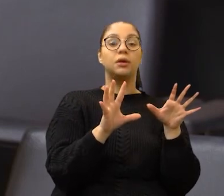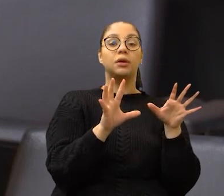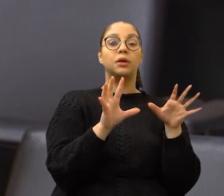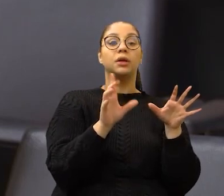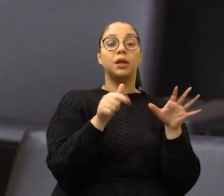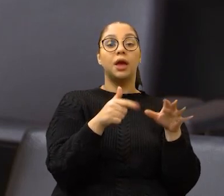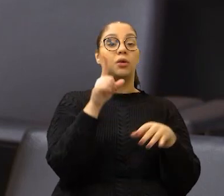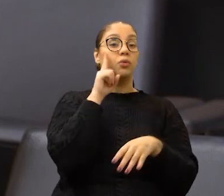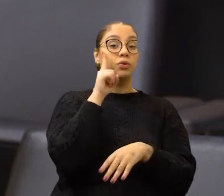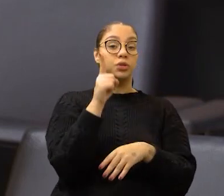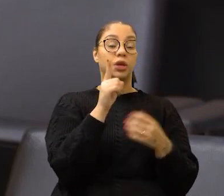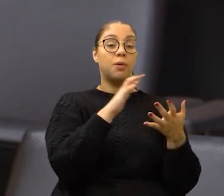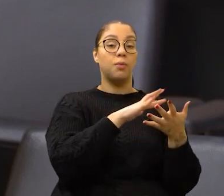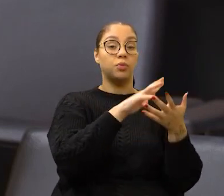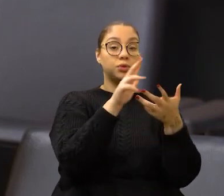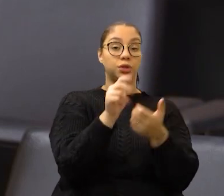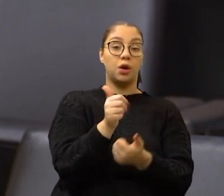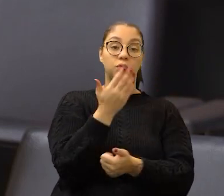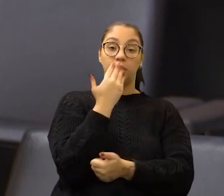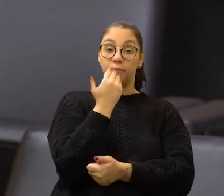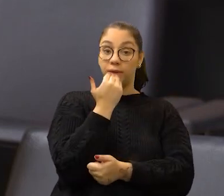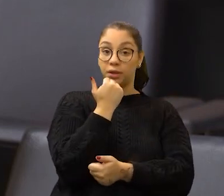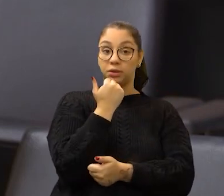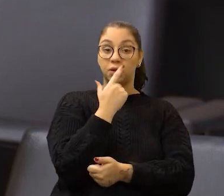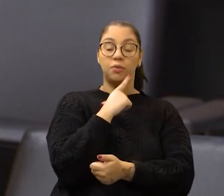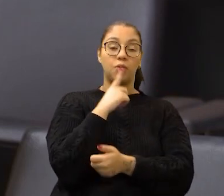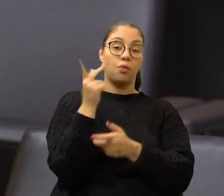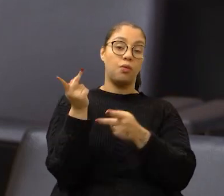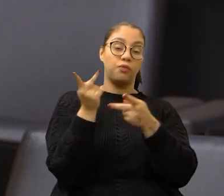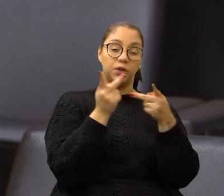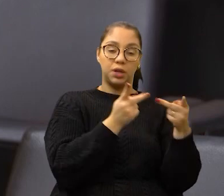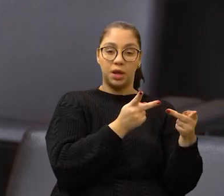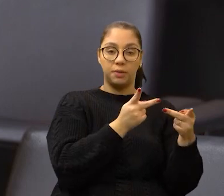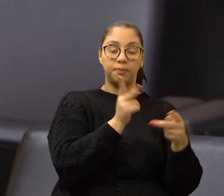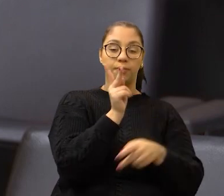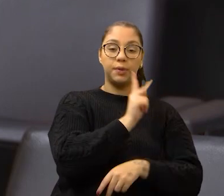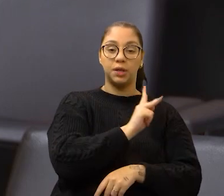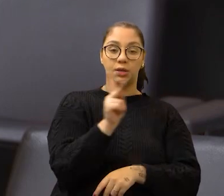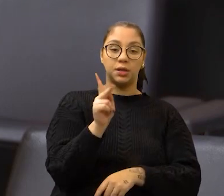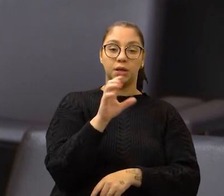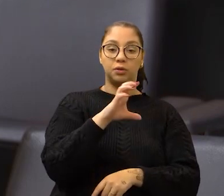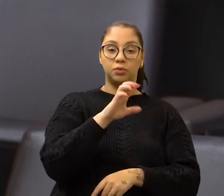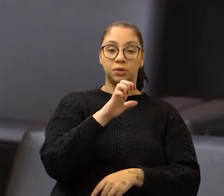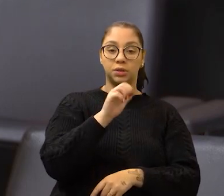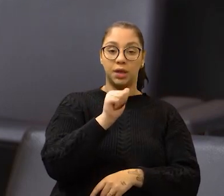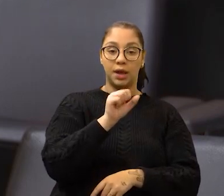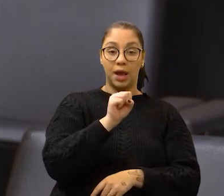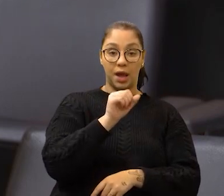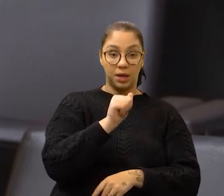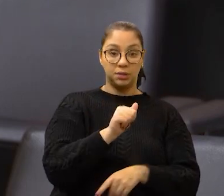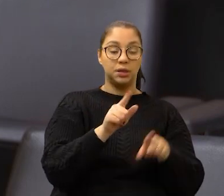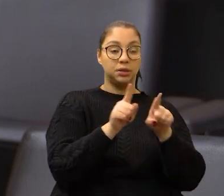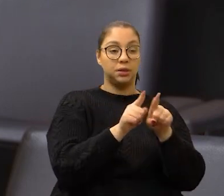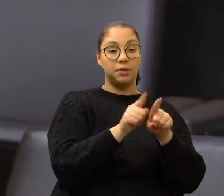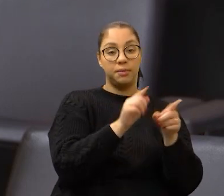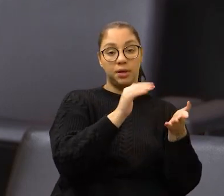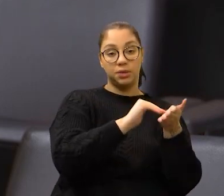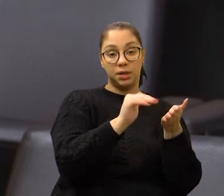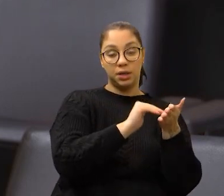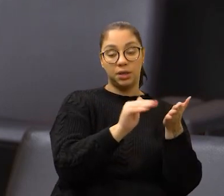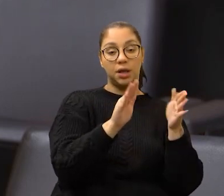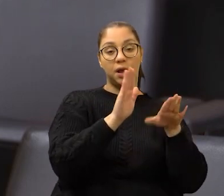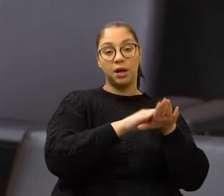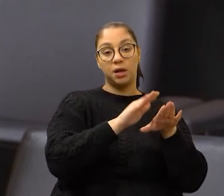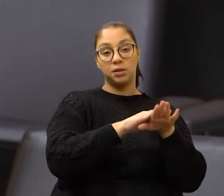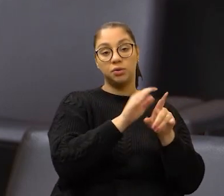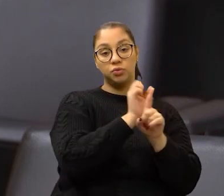mediante o Dia Mundial da Alimentação, onde eu convidei o presidente da SEASA, a secretária de